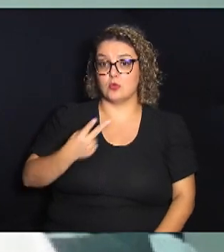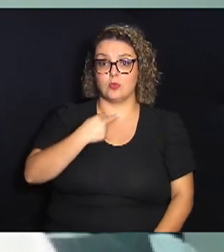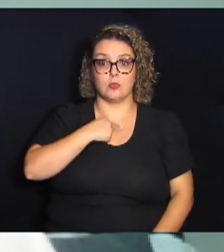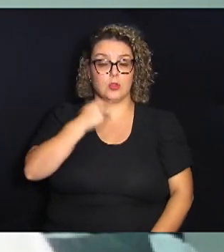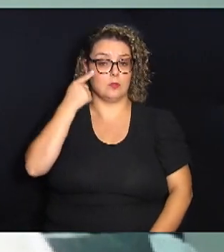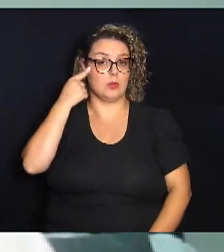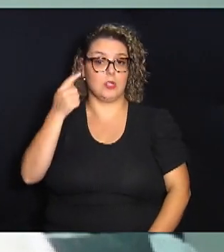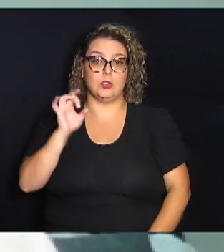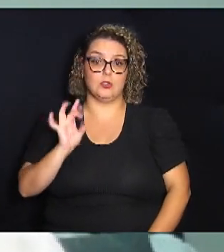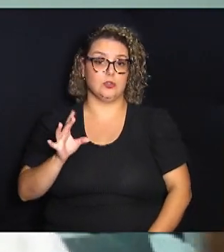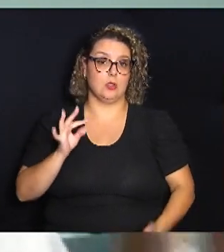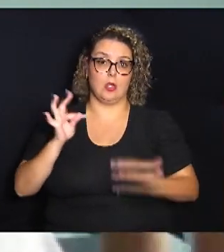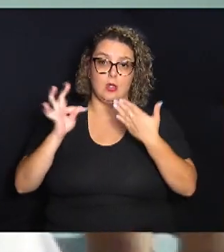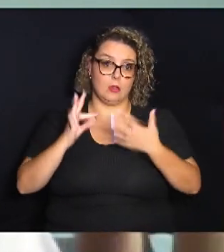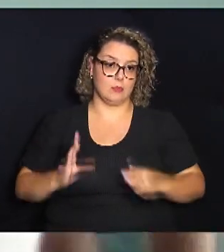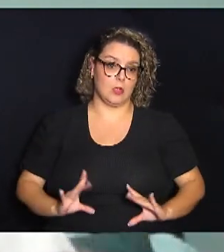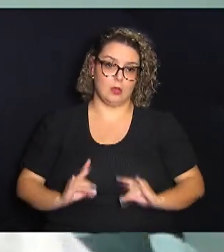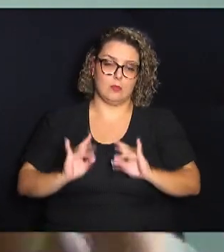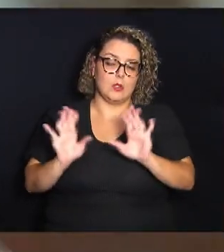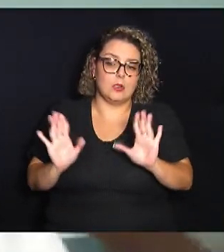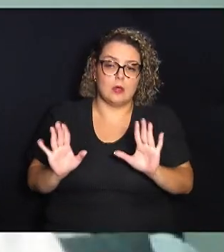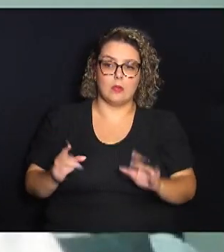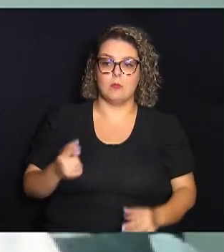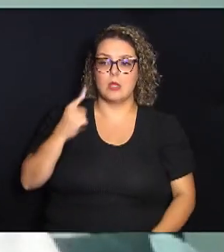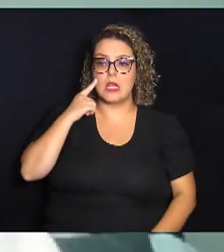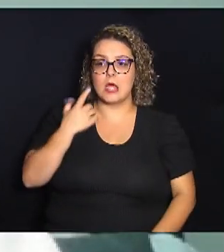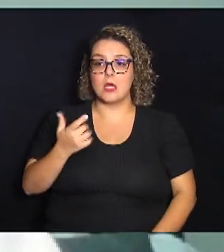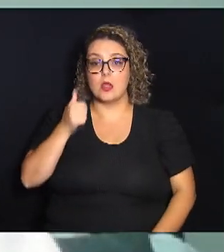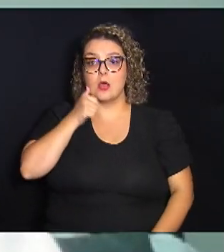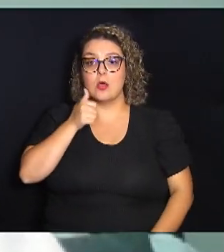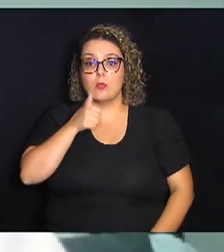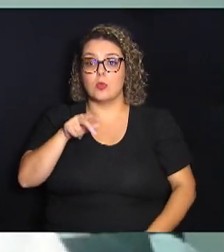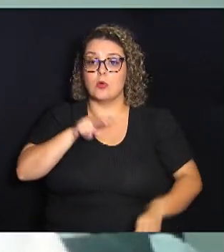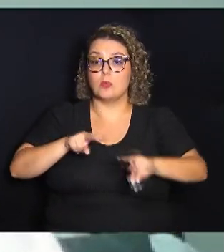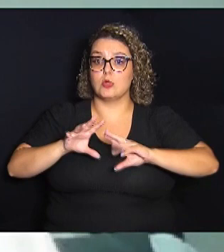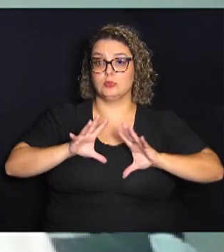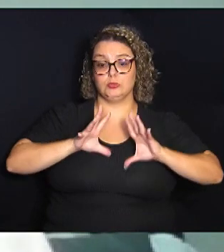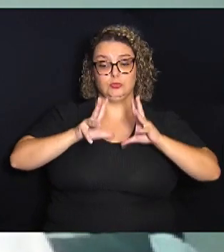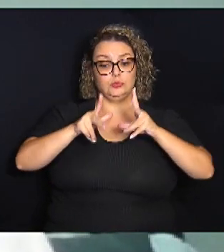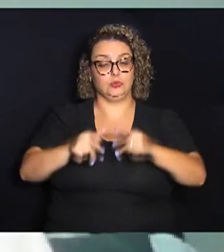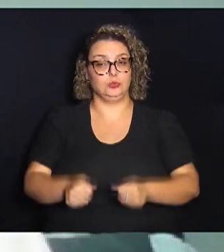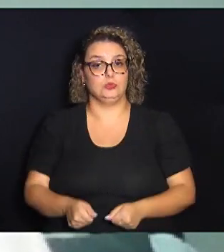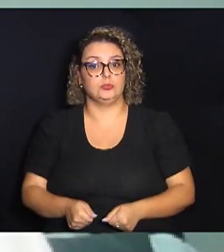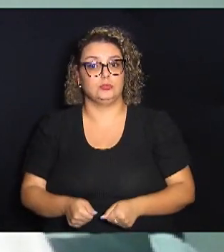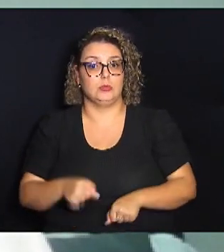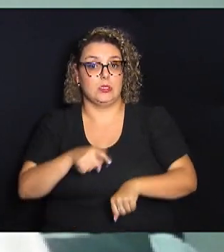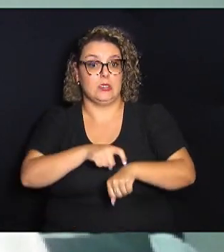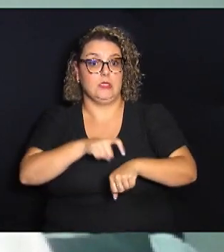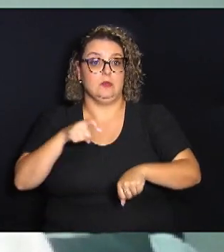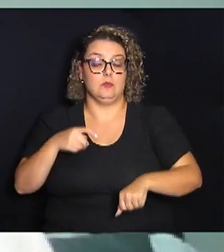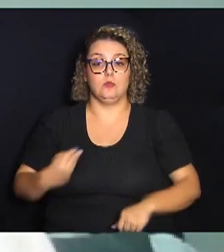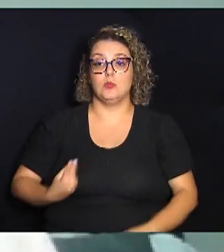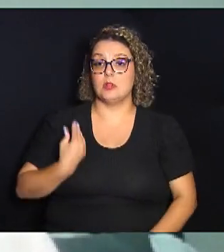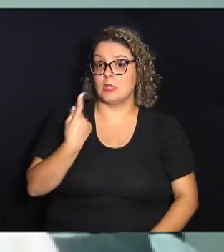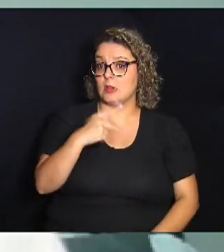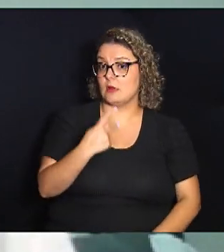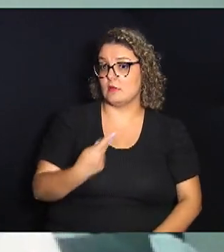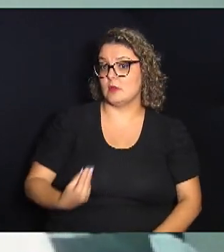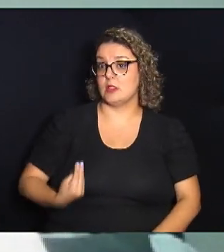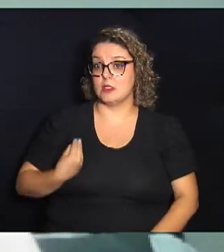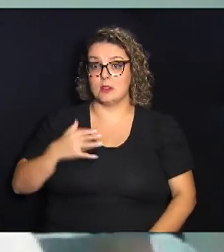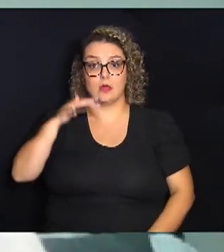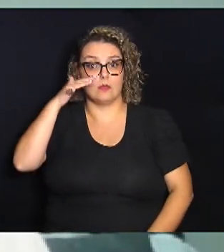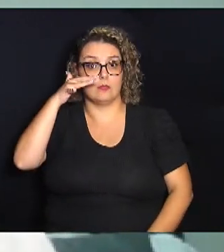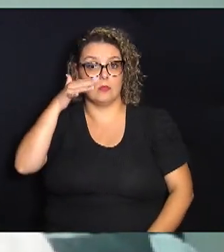que é só terapia hormonal. A gente tem que pensar que a mulher tem que ser vista como um todo. E nesse período da vida dela, Ana, como eu falei